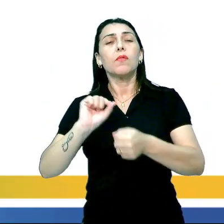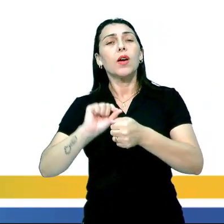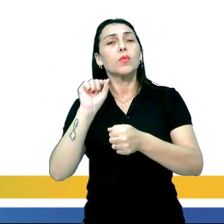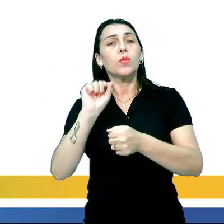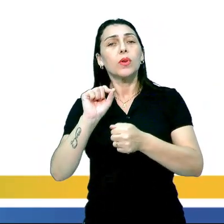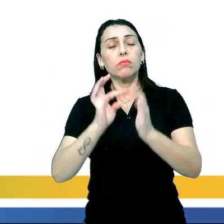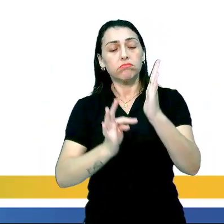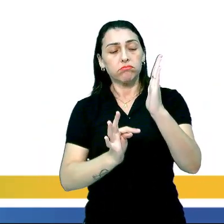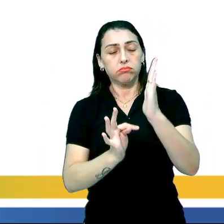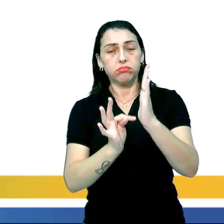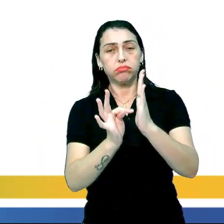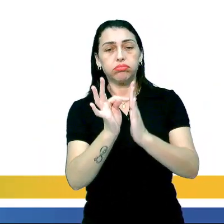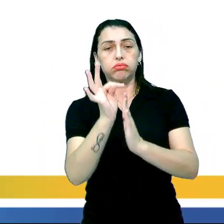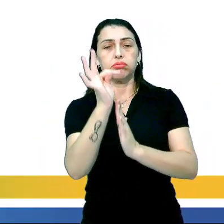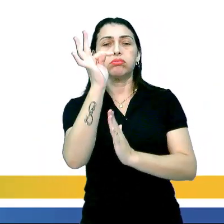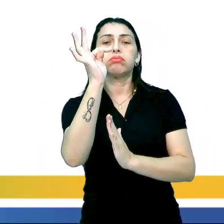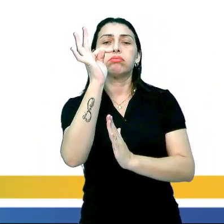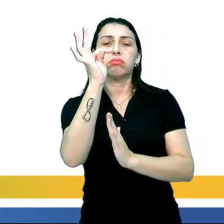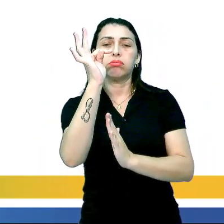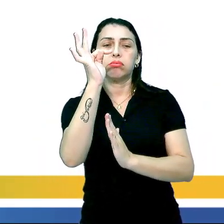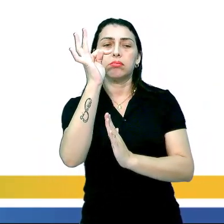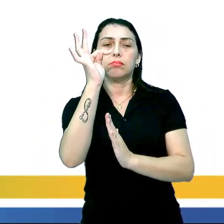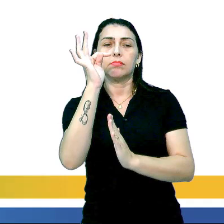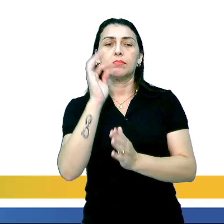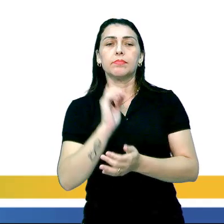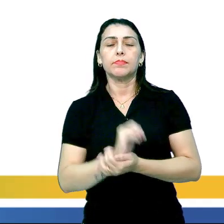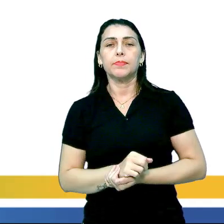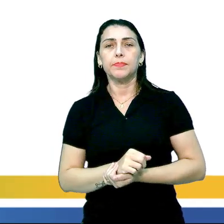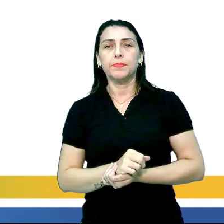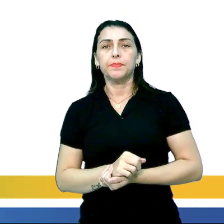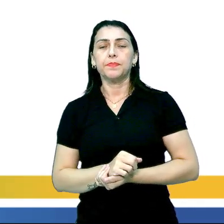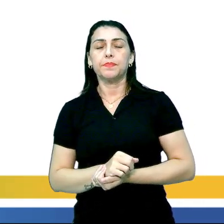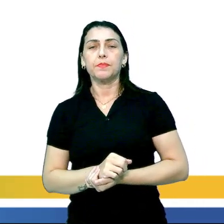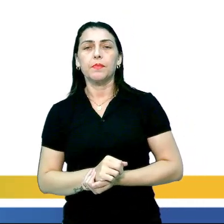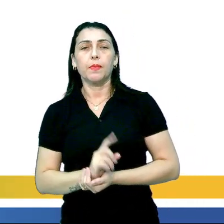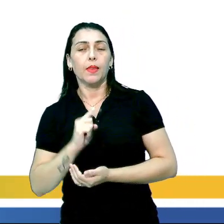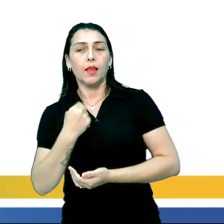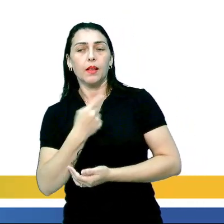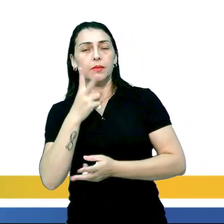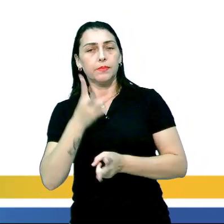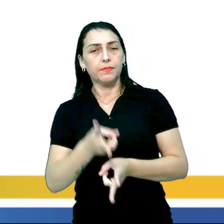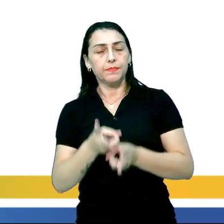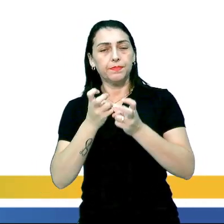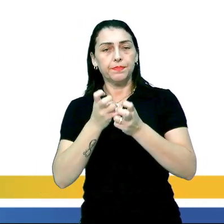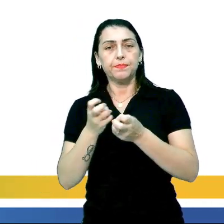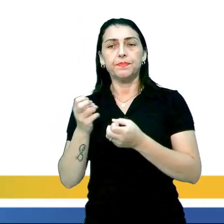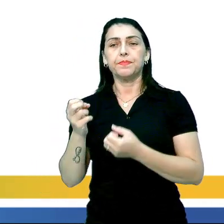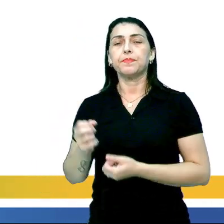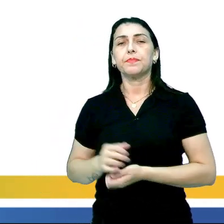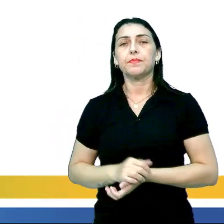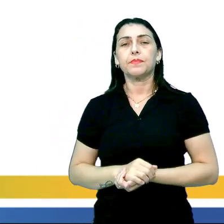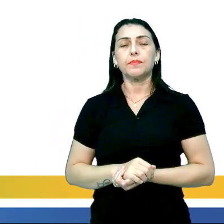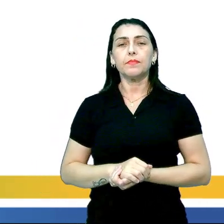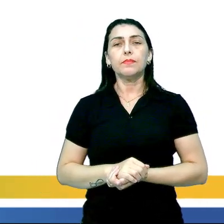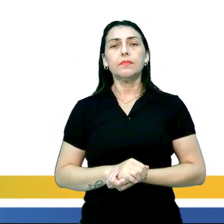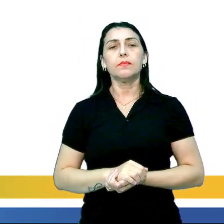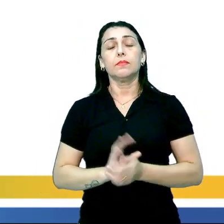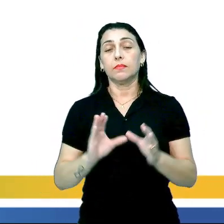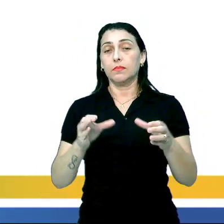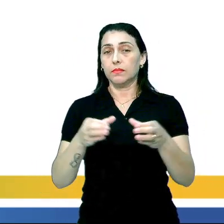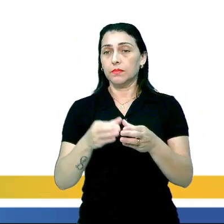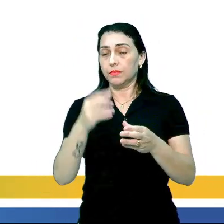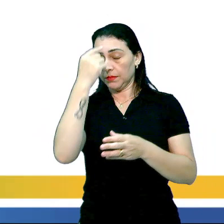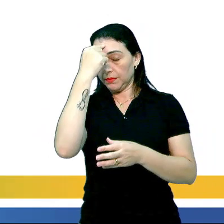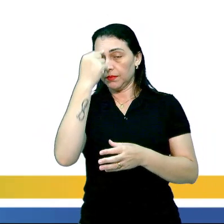que a temperatura da Terra ela aumente, conforme nós vamos observar em um grupo